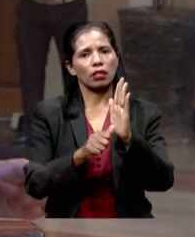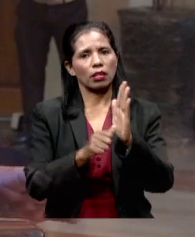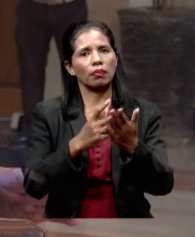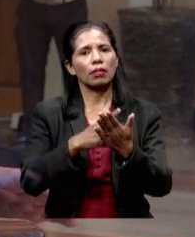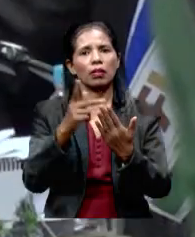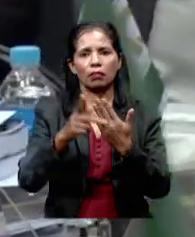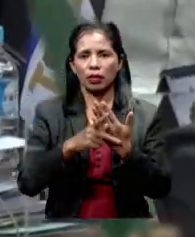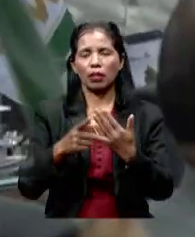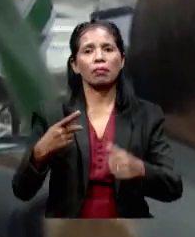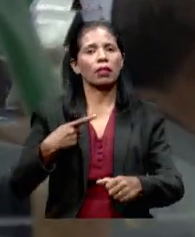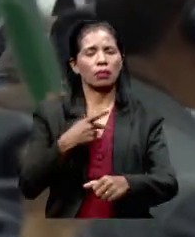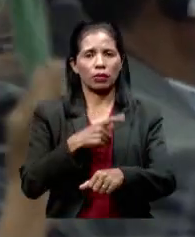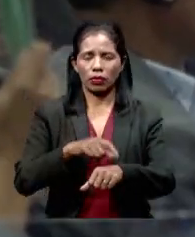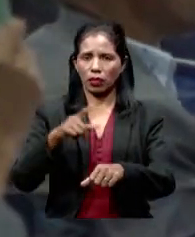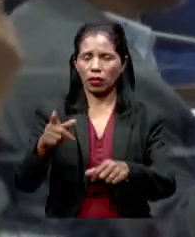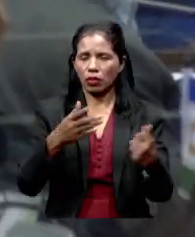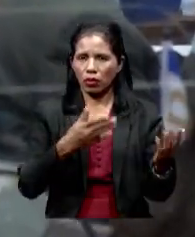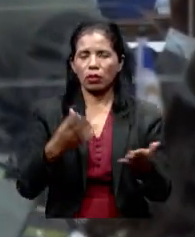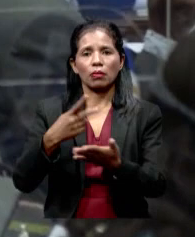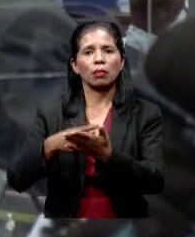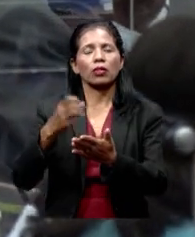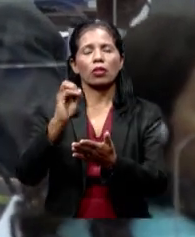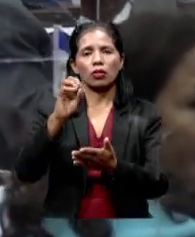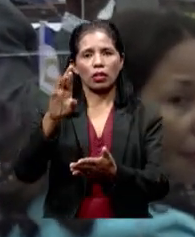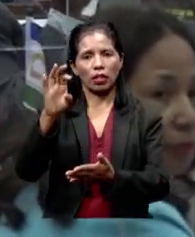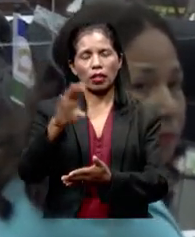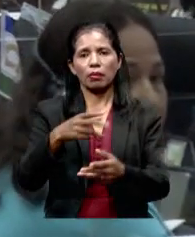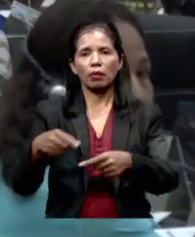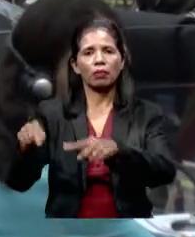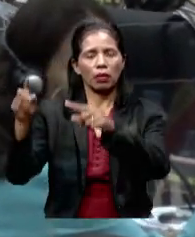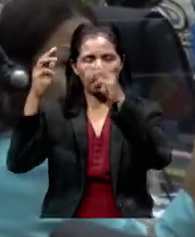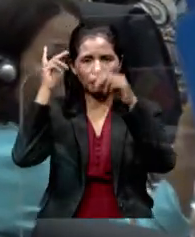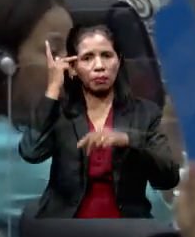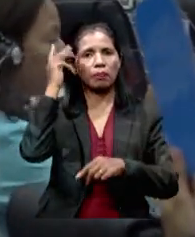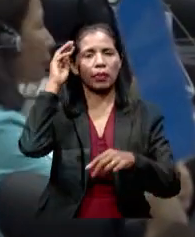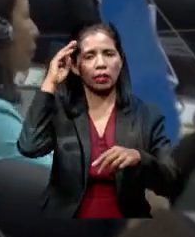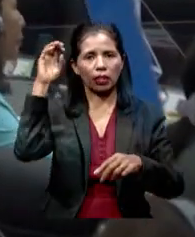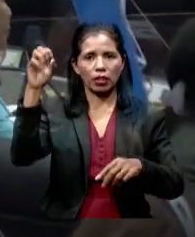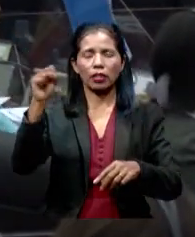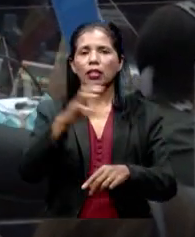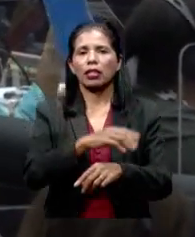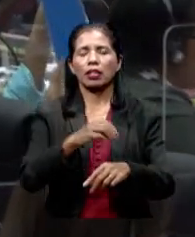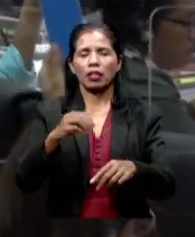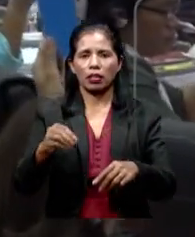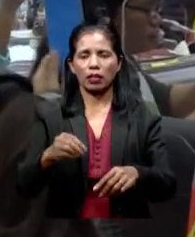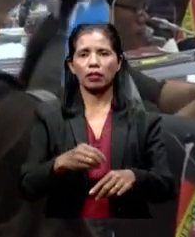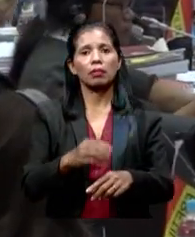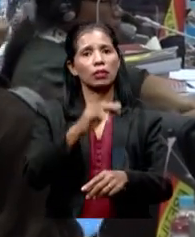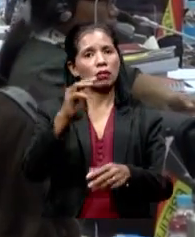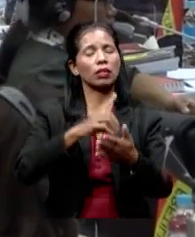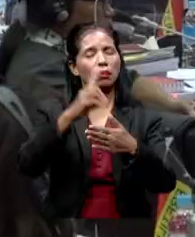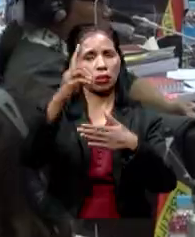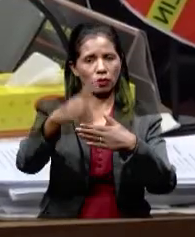submete a proposta de orçamento ratificativo para a Presidente da República, segunda semana win. Proposta de orçamento ratificativo